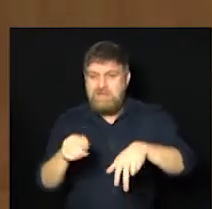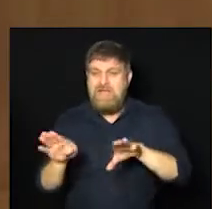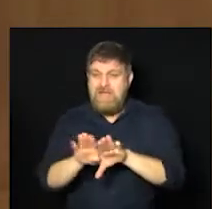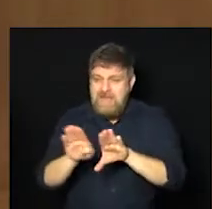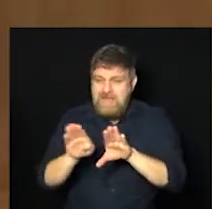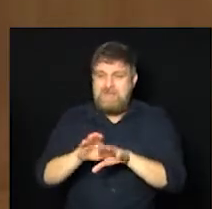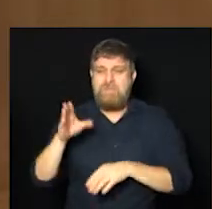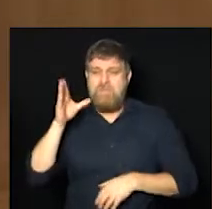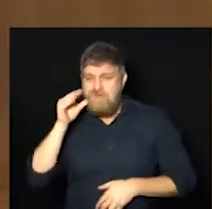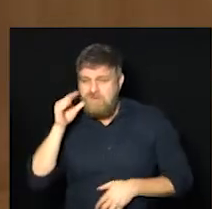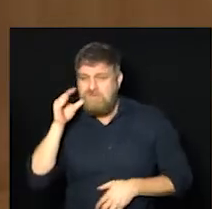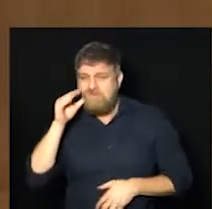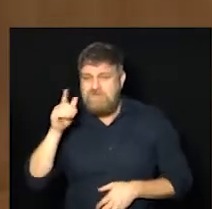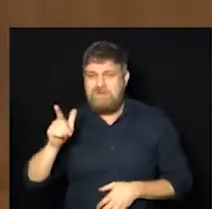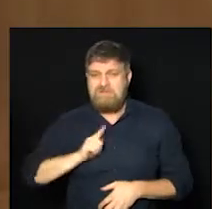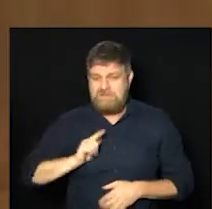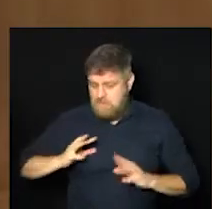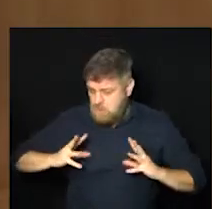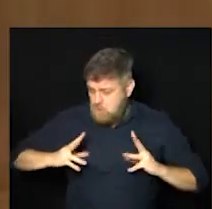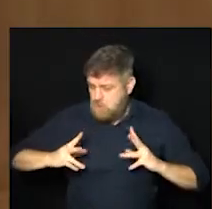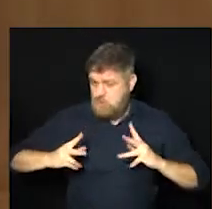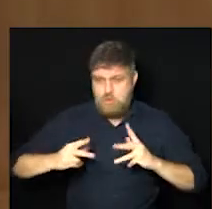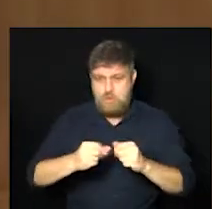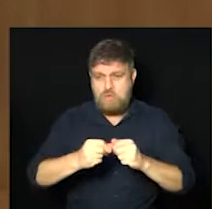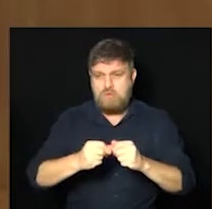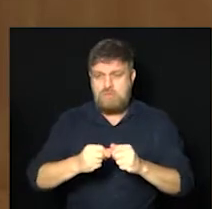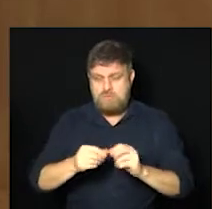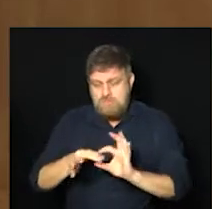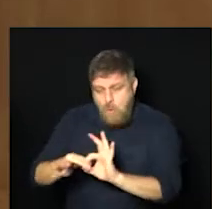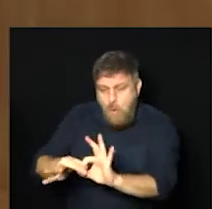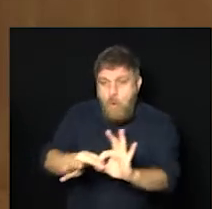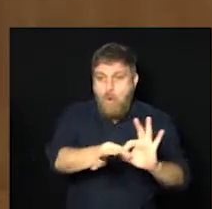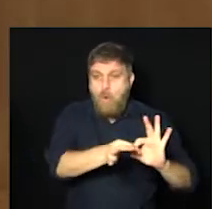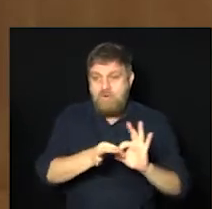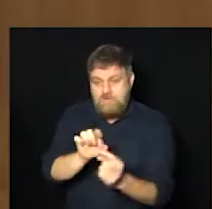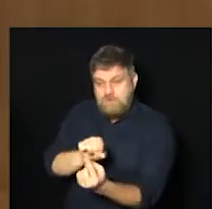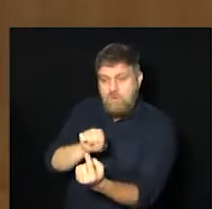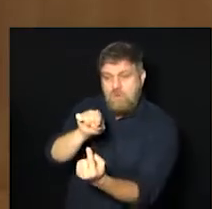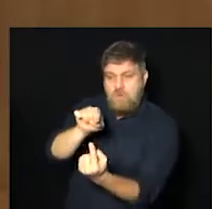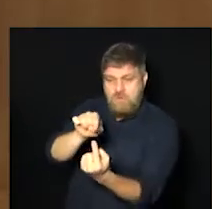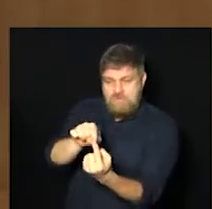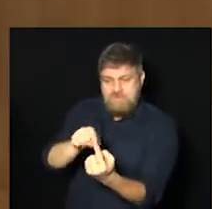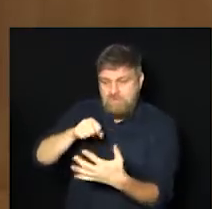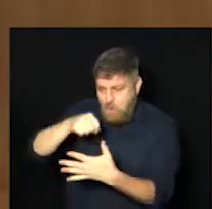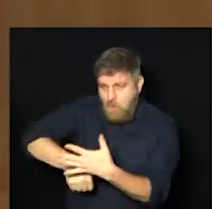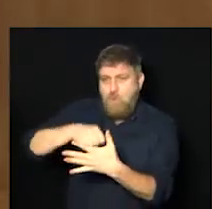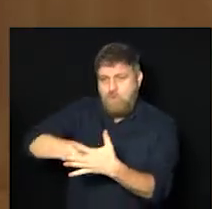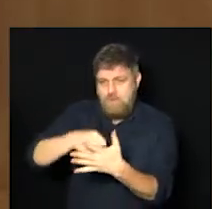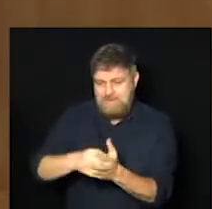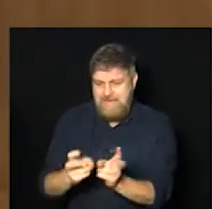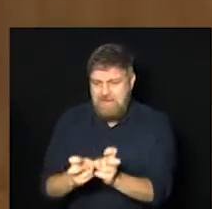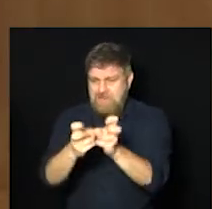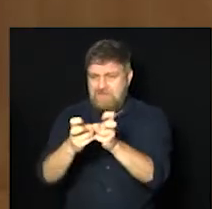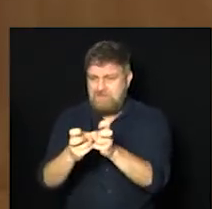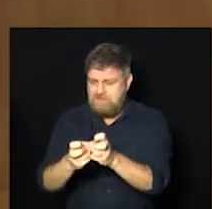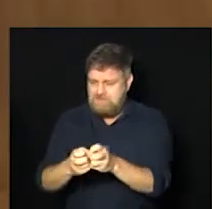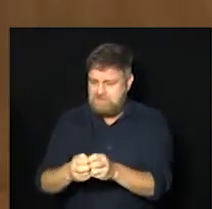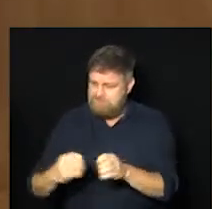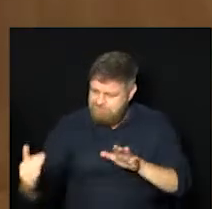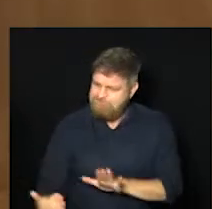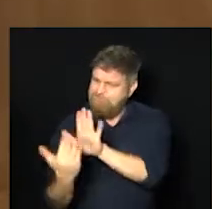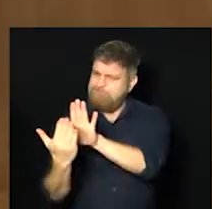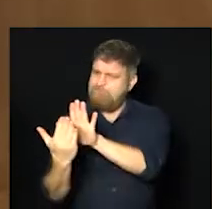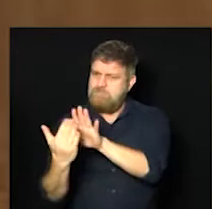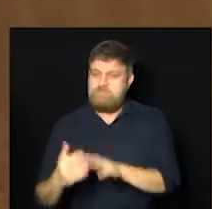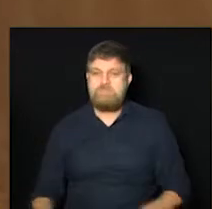dos colaboradores, dos pacientes, todos irmanados para poder batalhar contra essa doença. Ô, doutor, para